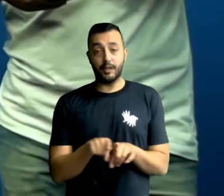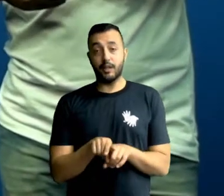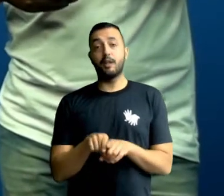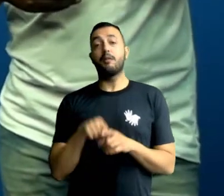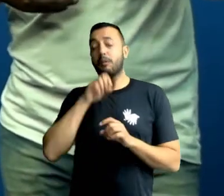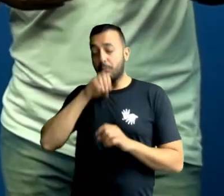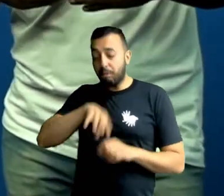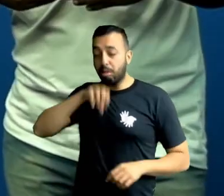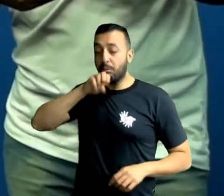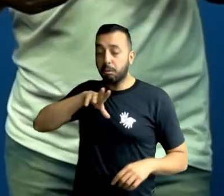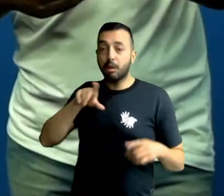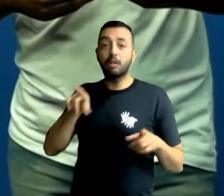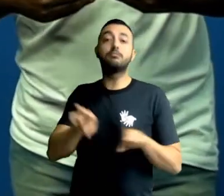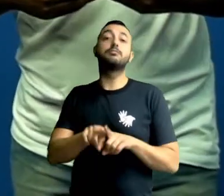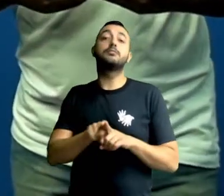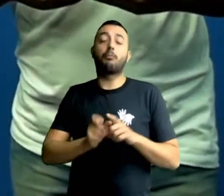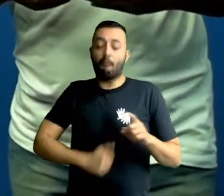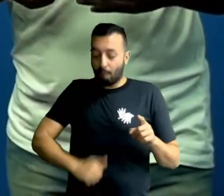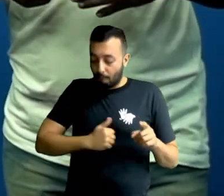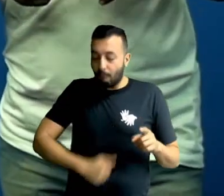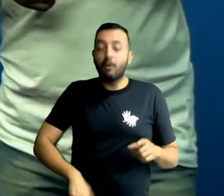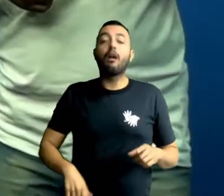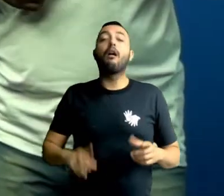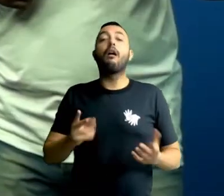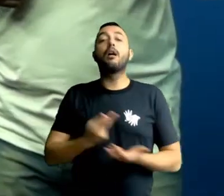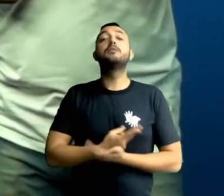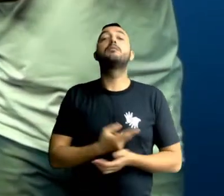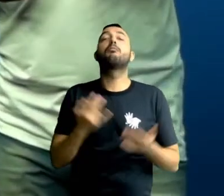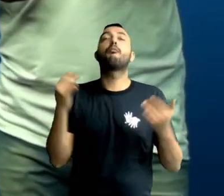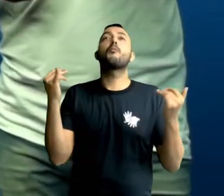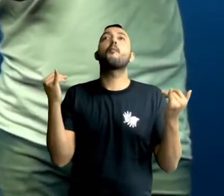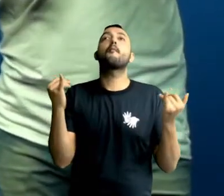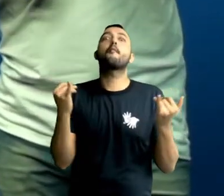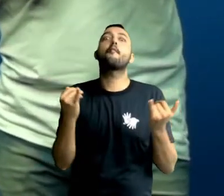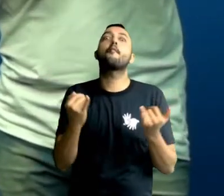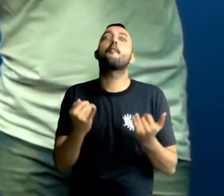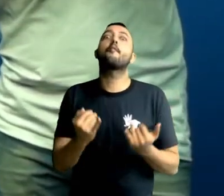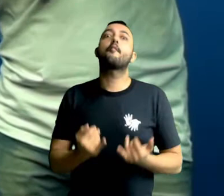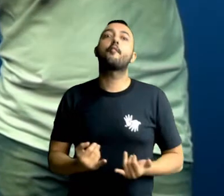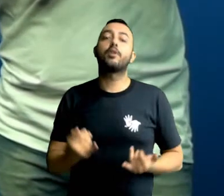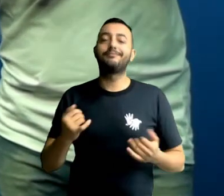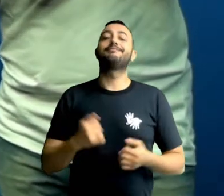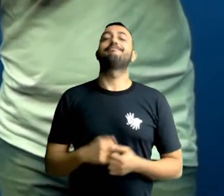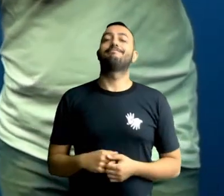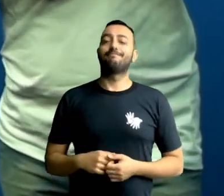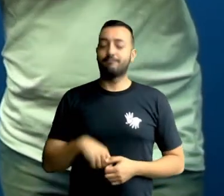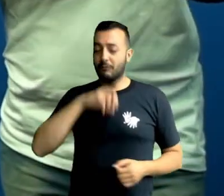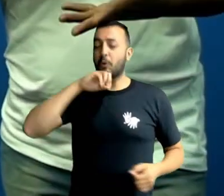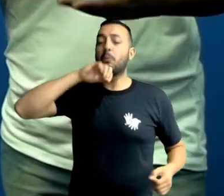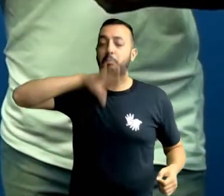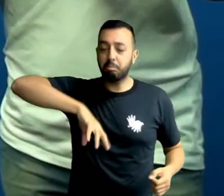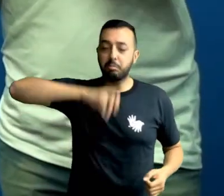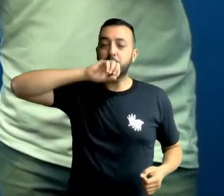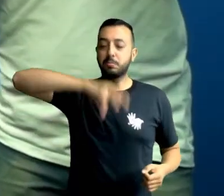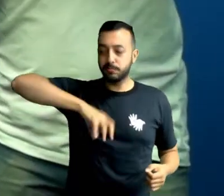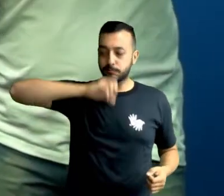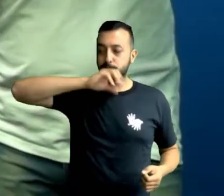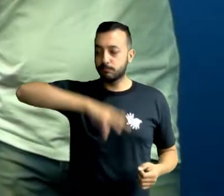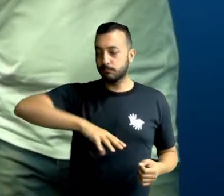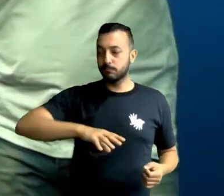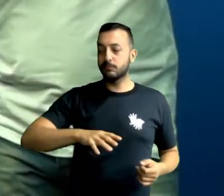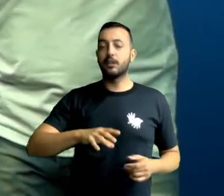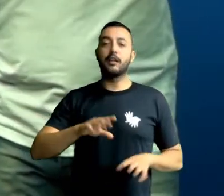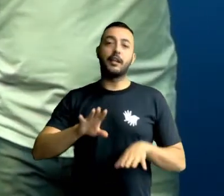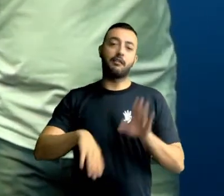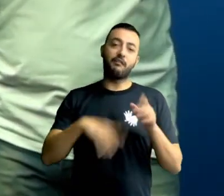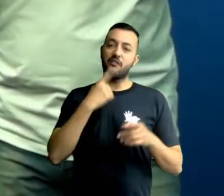de líquido por vômito, pela diarreia, por essa febre, às vezes esse vômito com